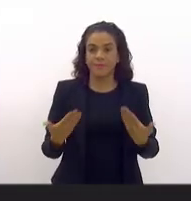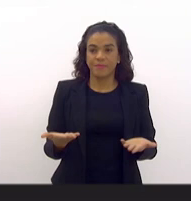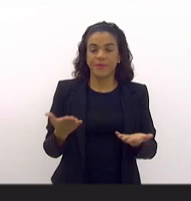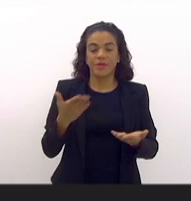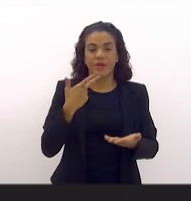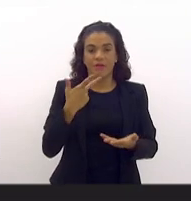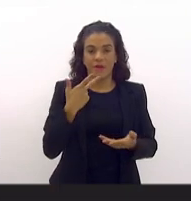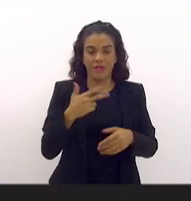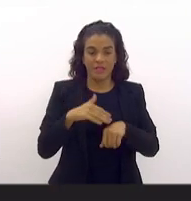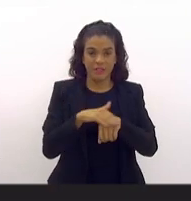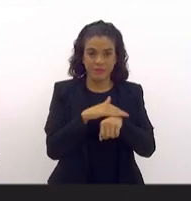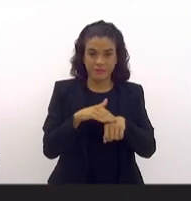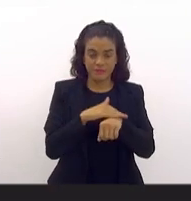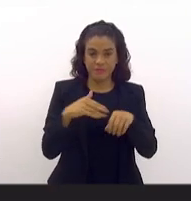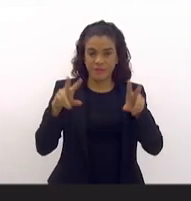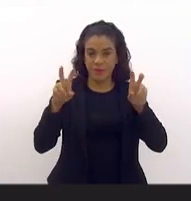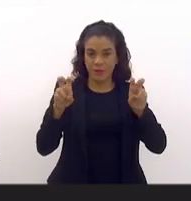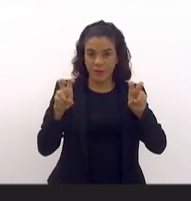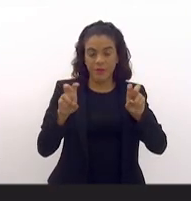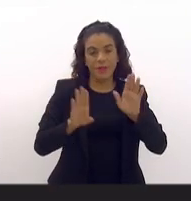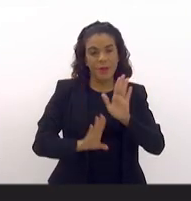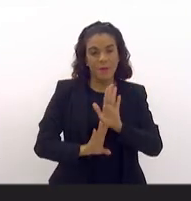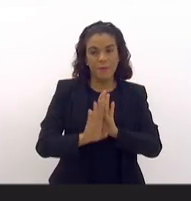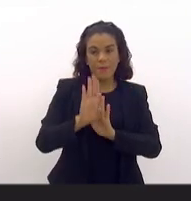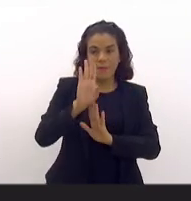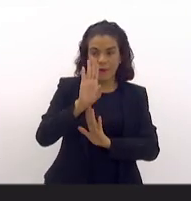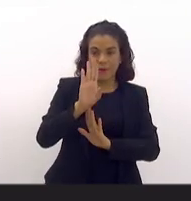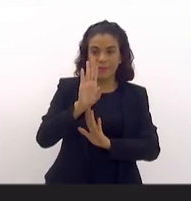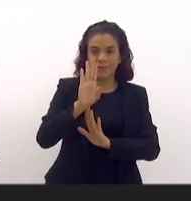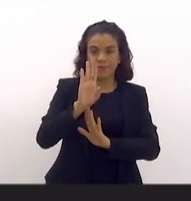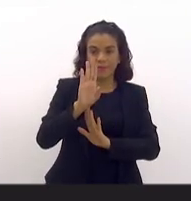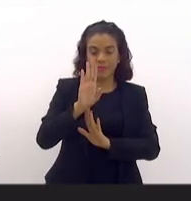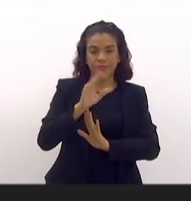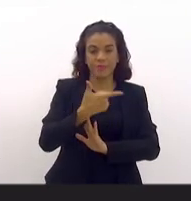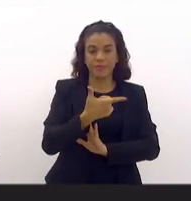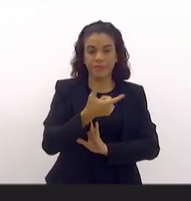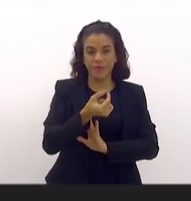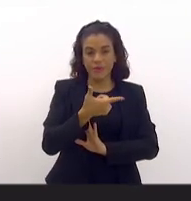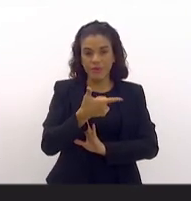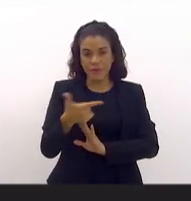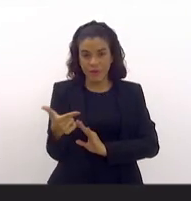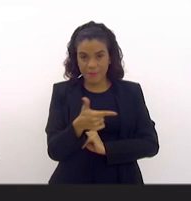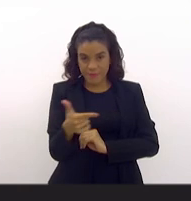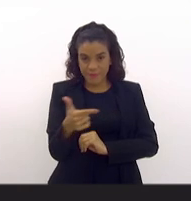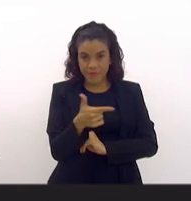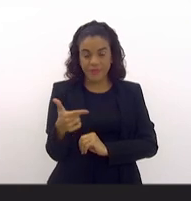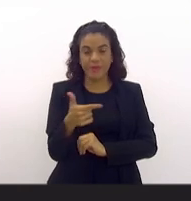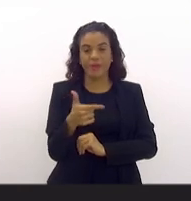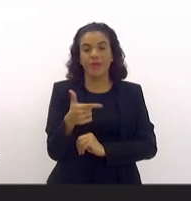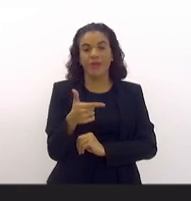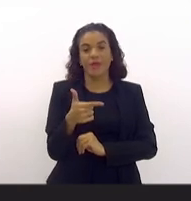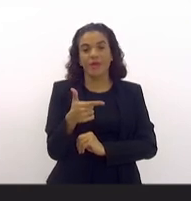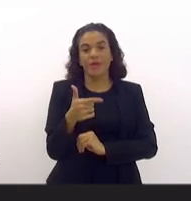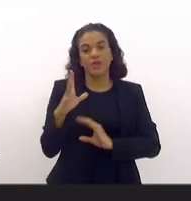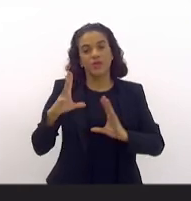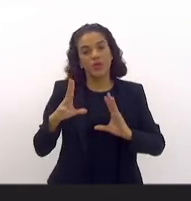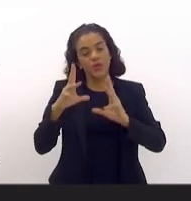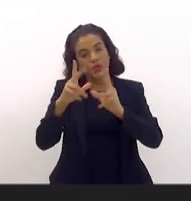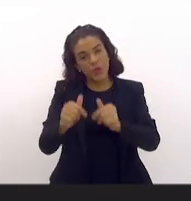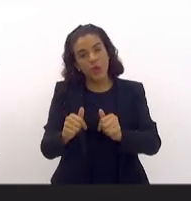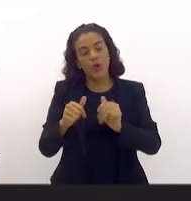tinha comentado, a gente tem um crescimento em 2022 de praticamente todos os